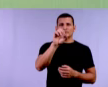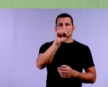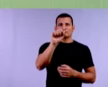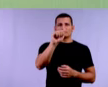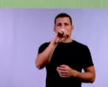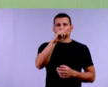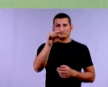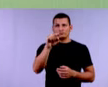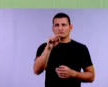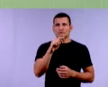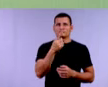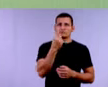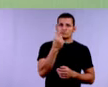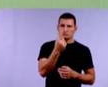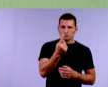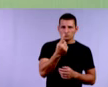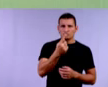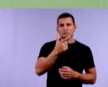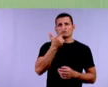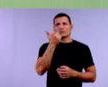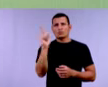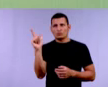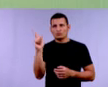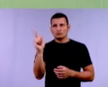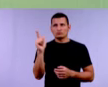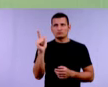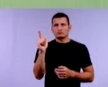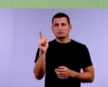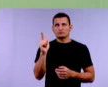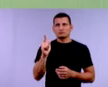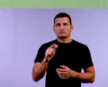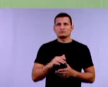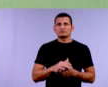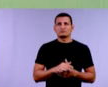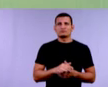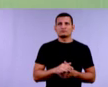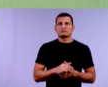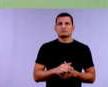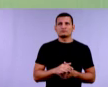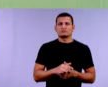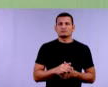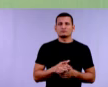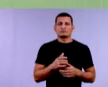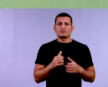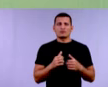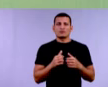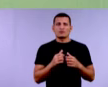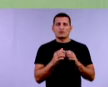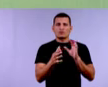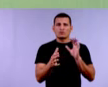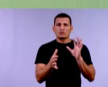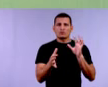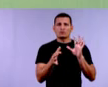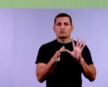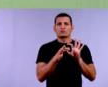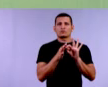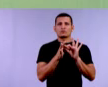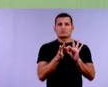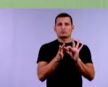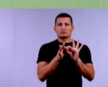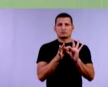tenho um e outro, eu estou unindo expressões,